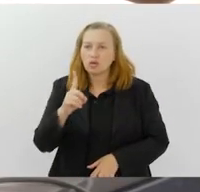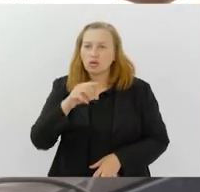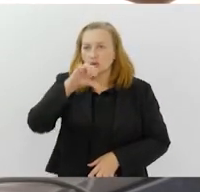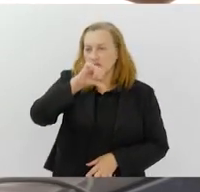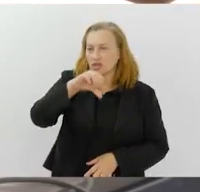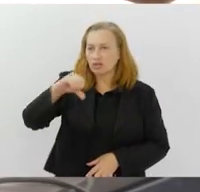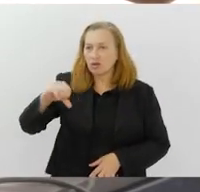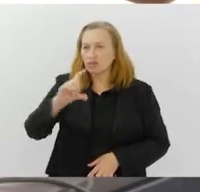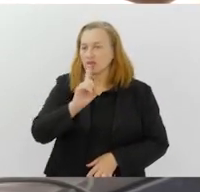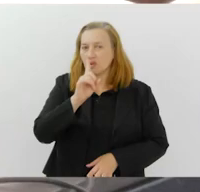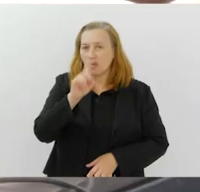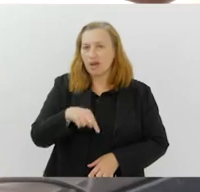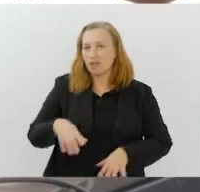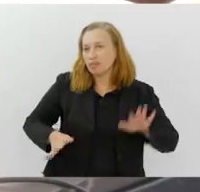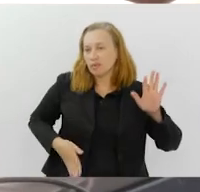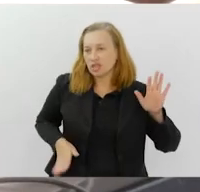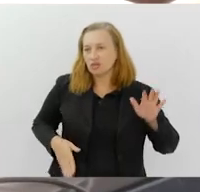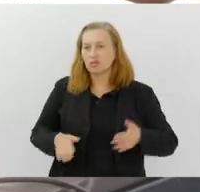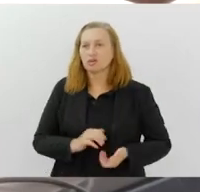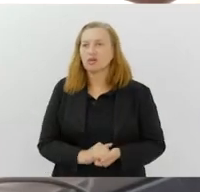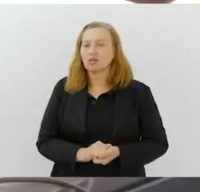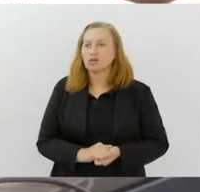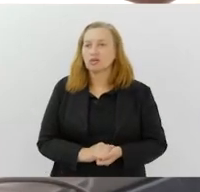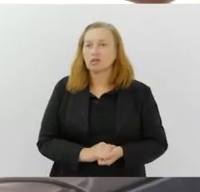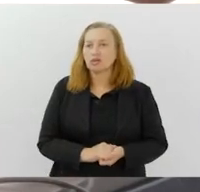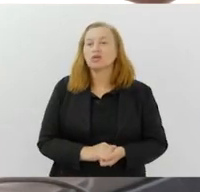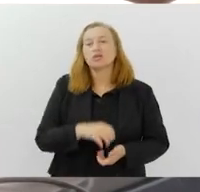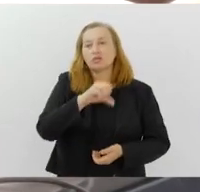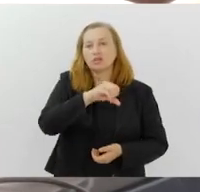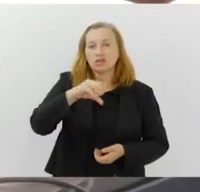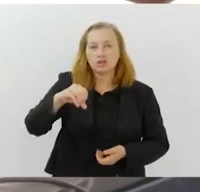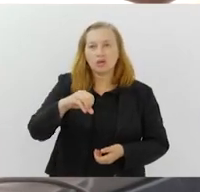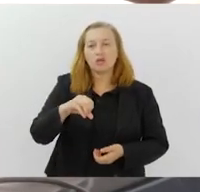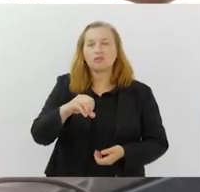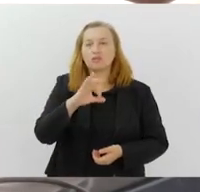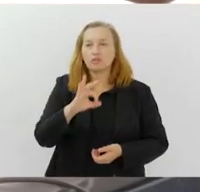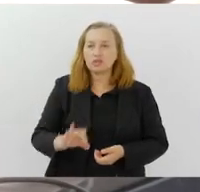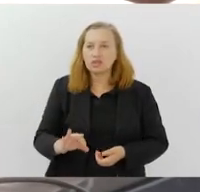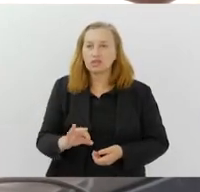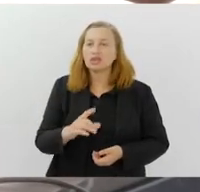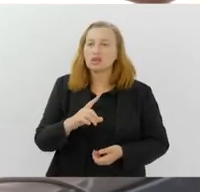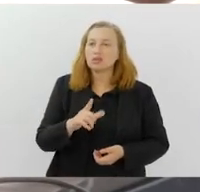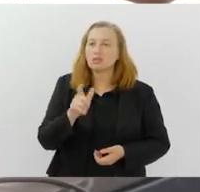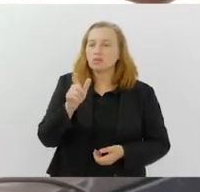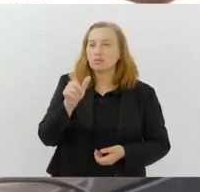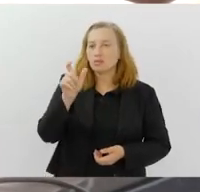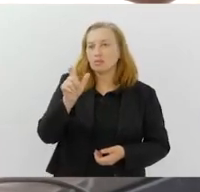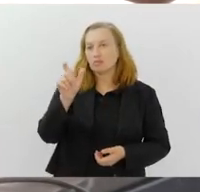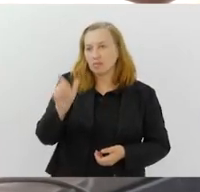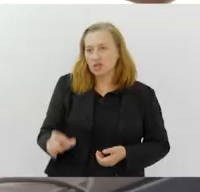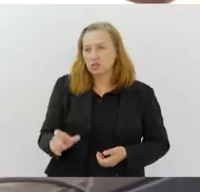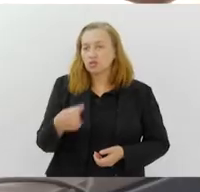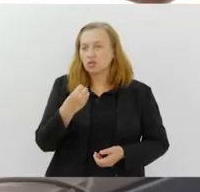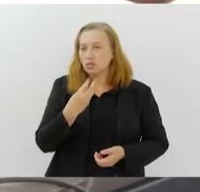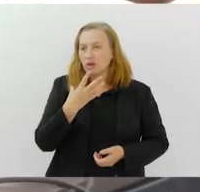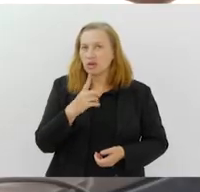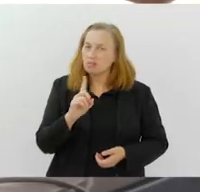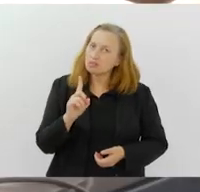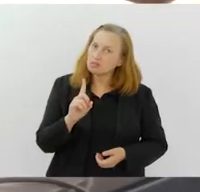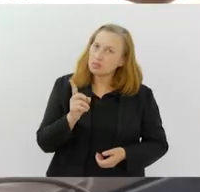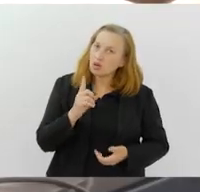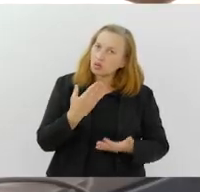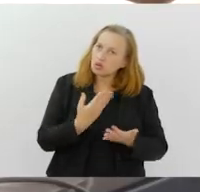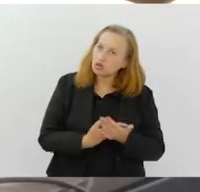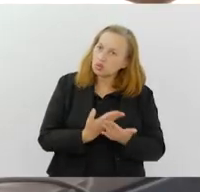são marginais 99 deles são mente negros são favelados podem não ser mais estudantes porque